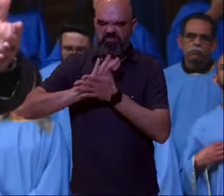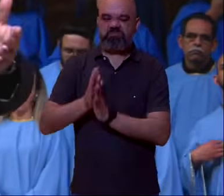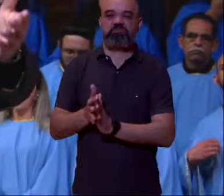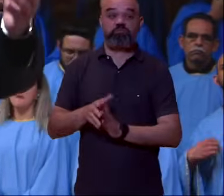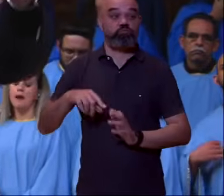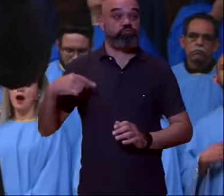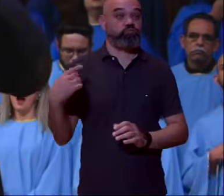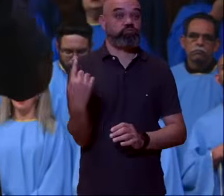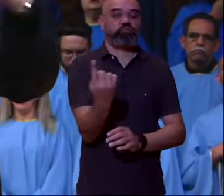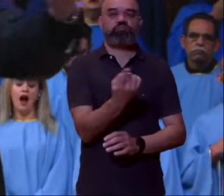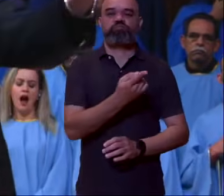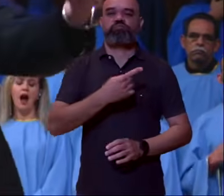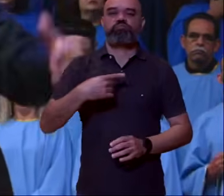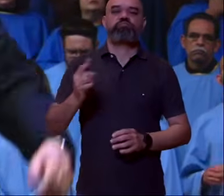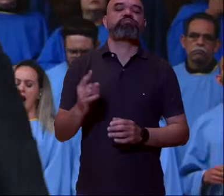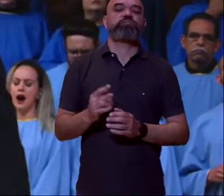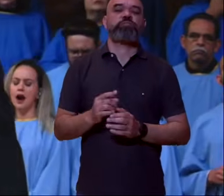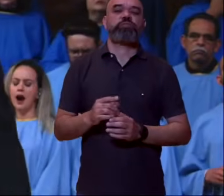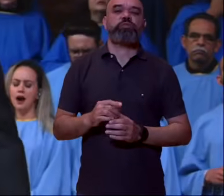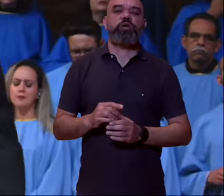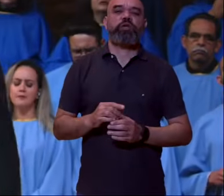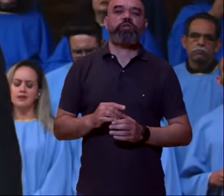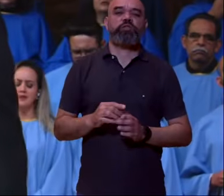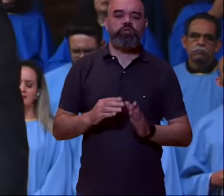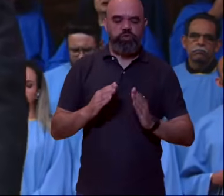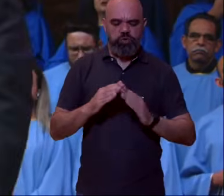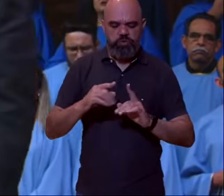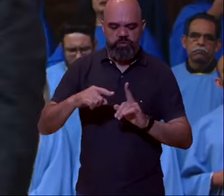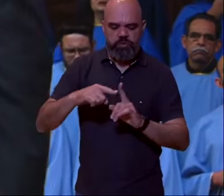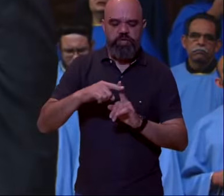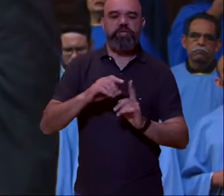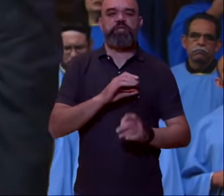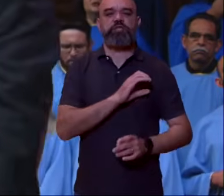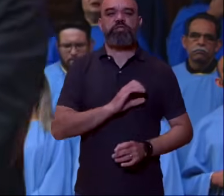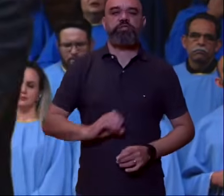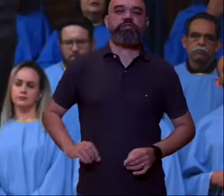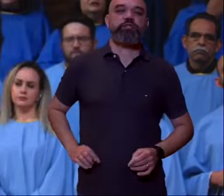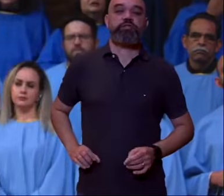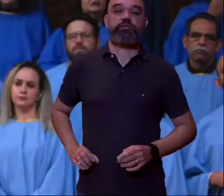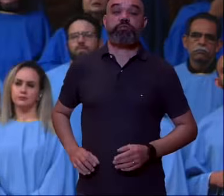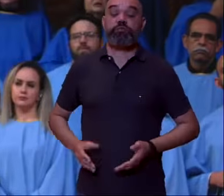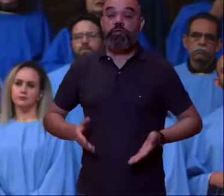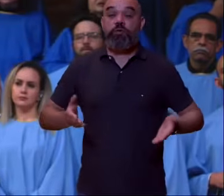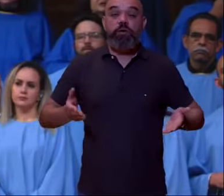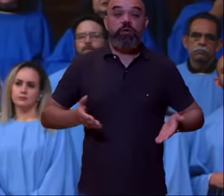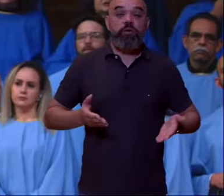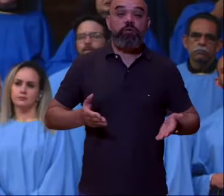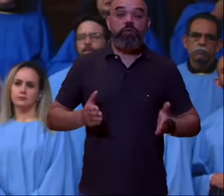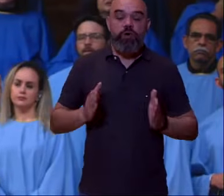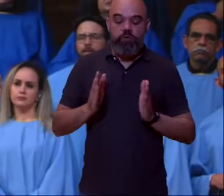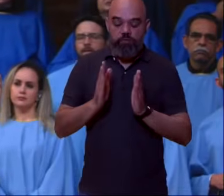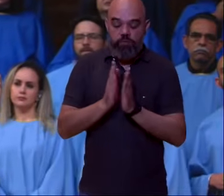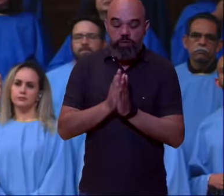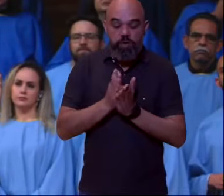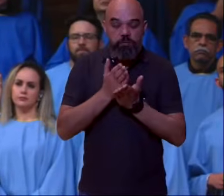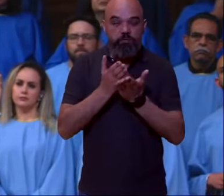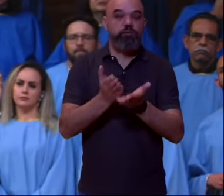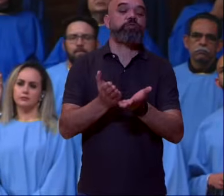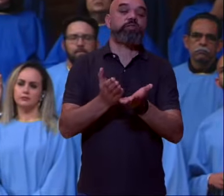a igreja, pessoas são a igreja. Crê nisso? Então agora eu vou orar por você,